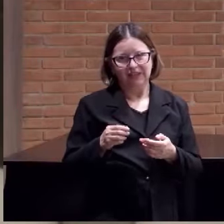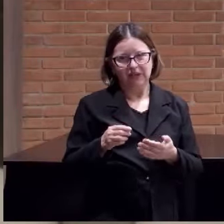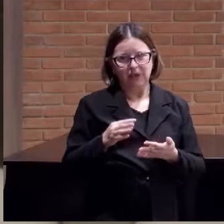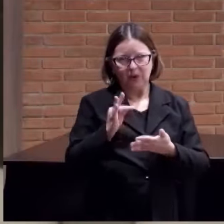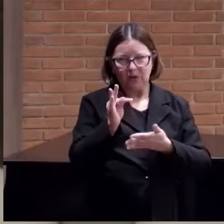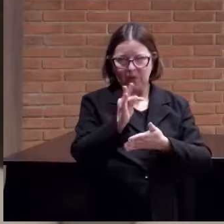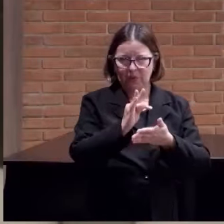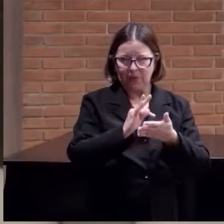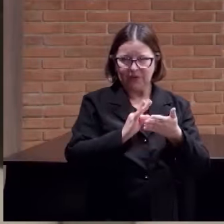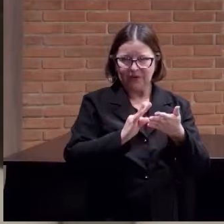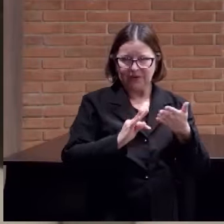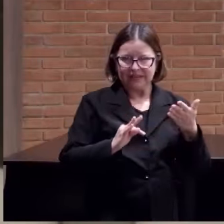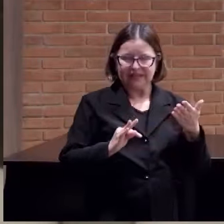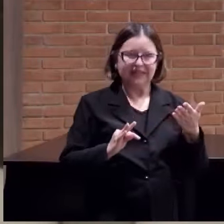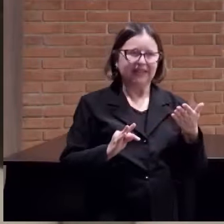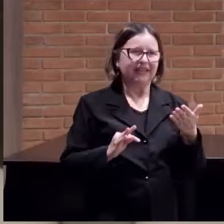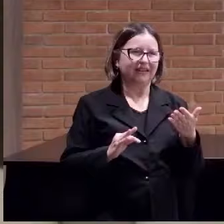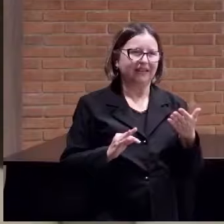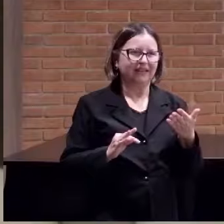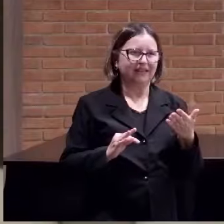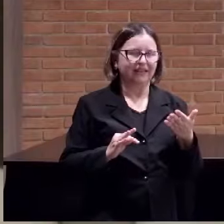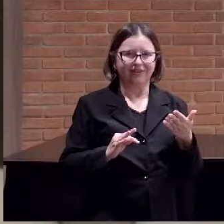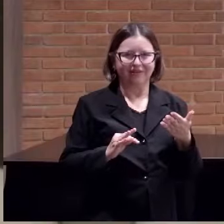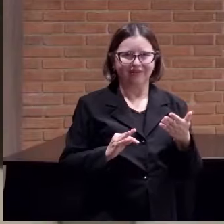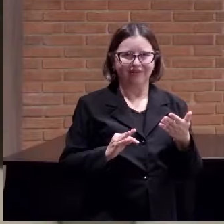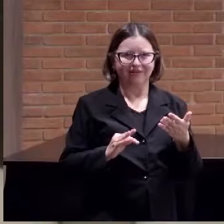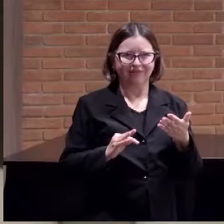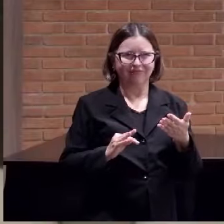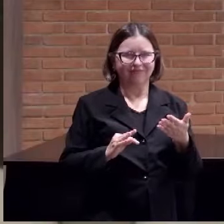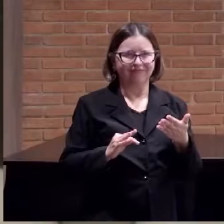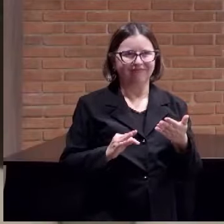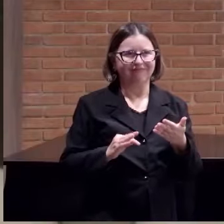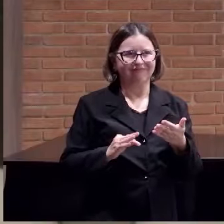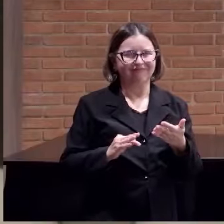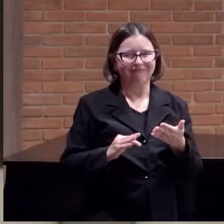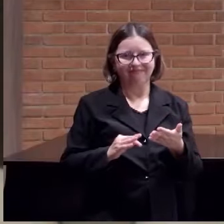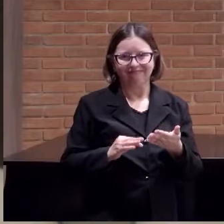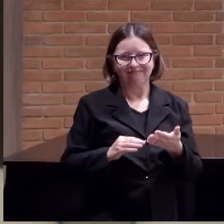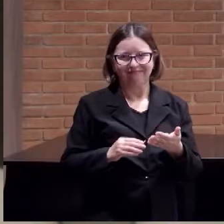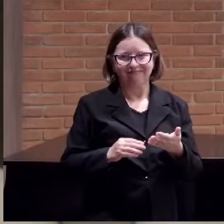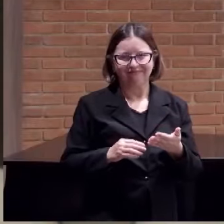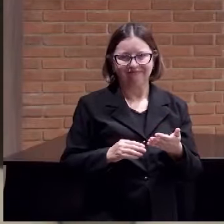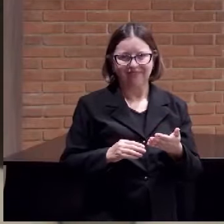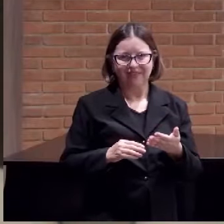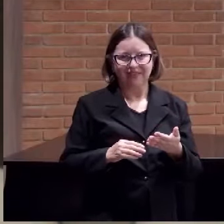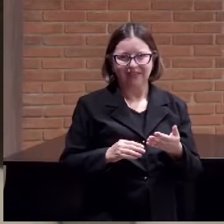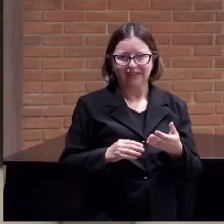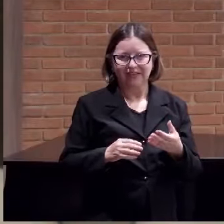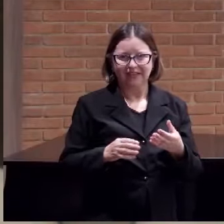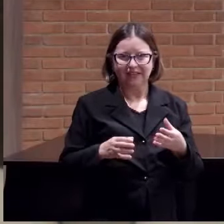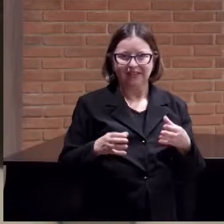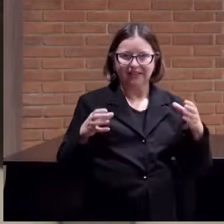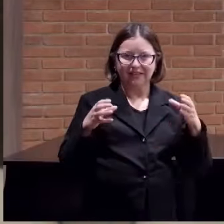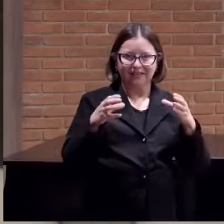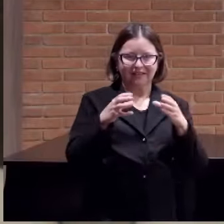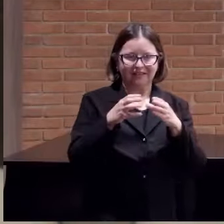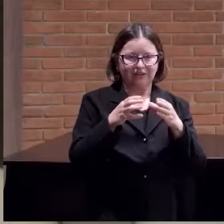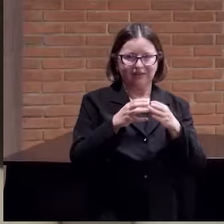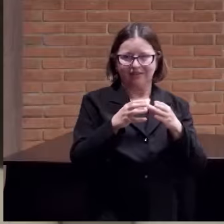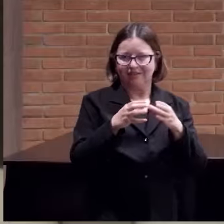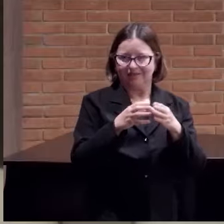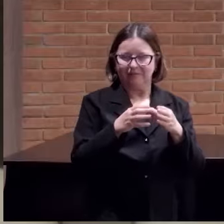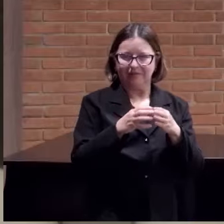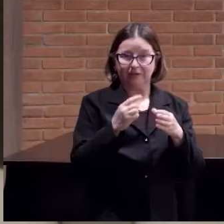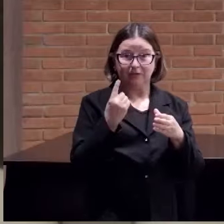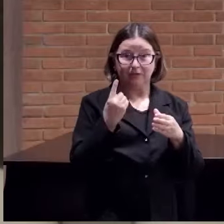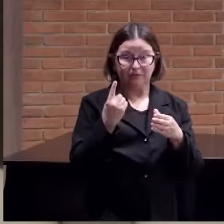concentrado em tantos versículos, formando uma unidade.